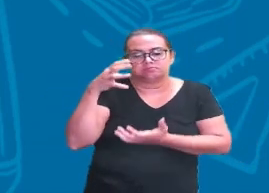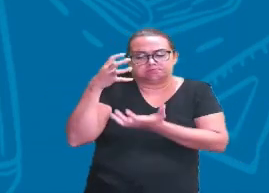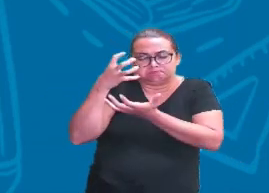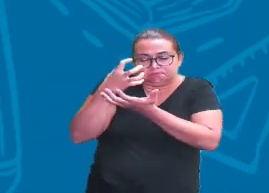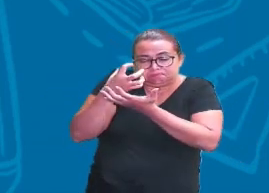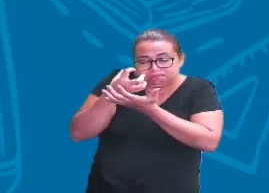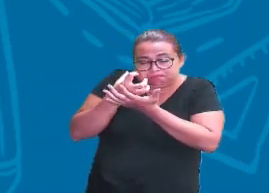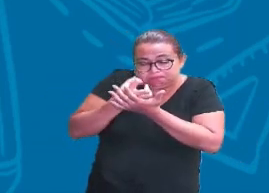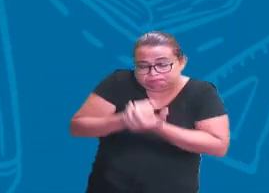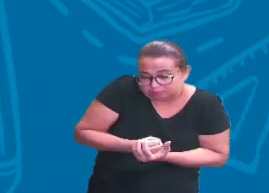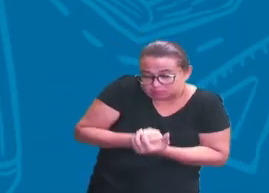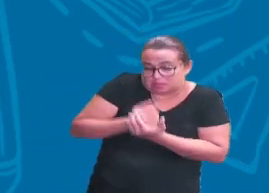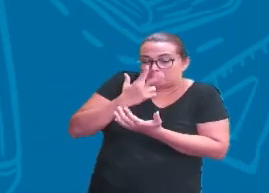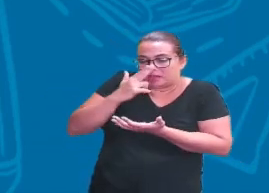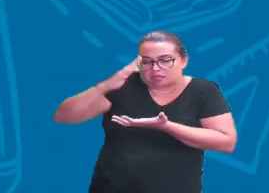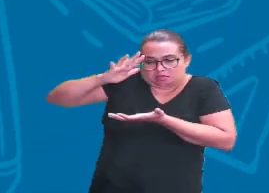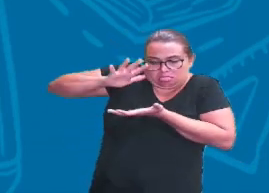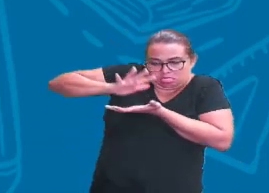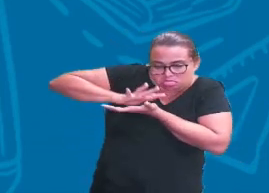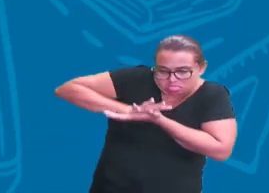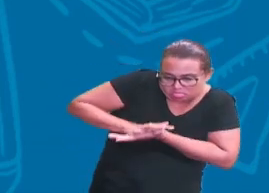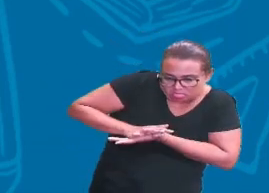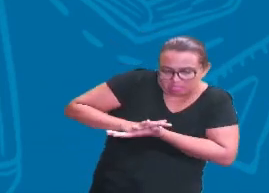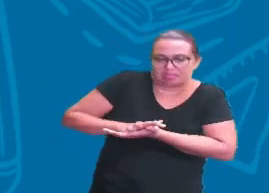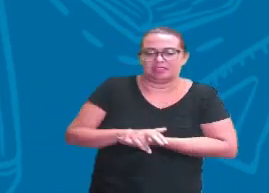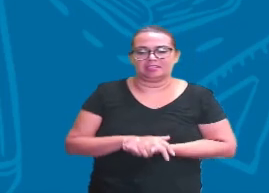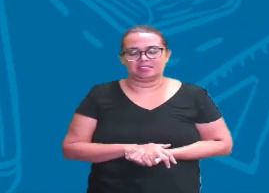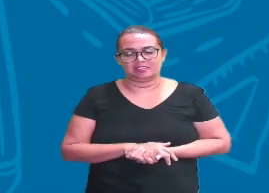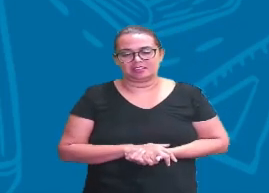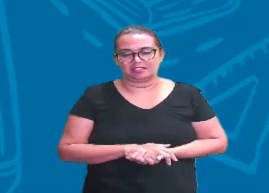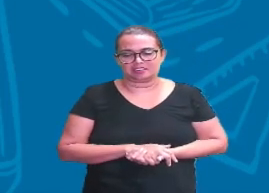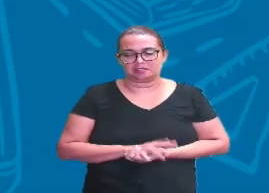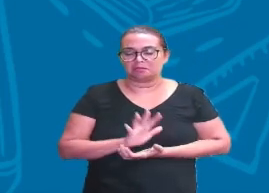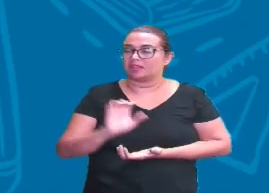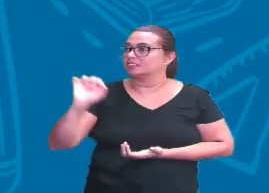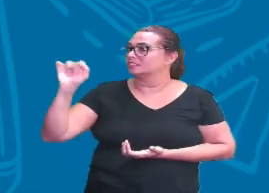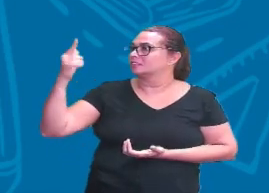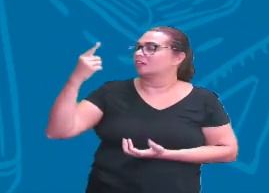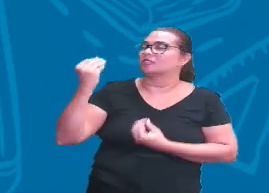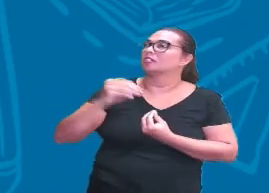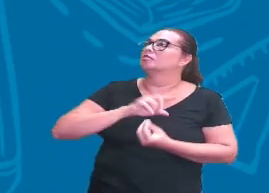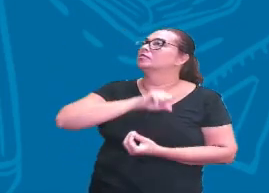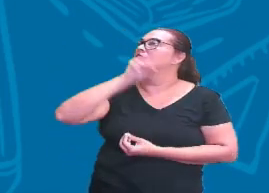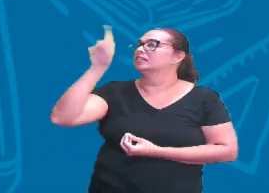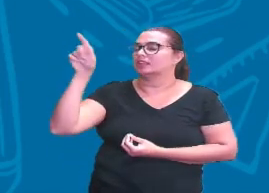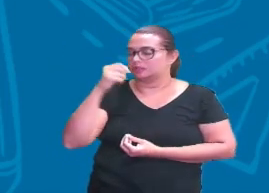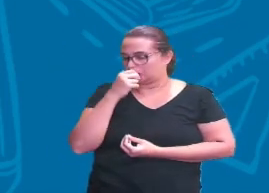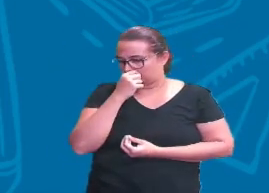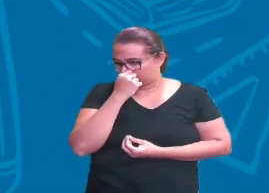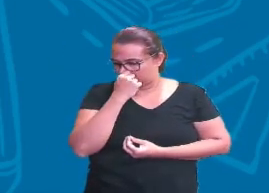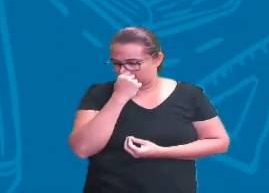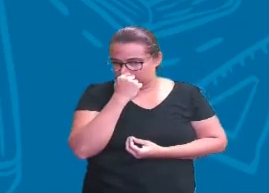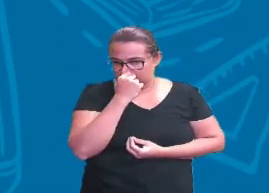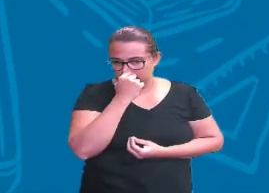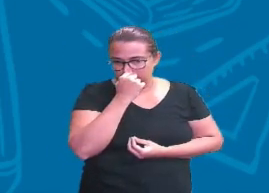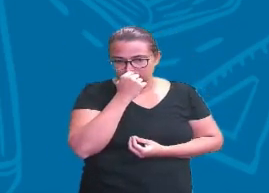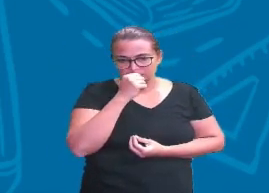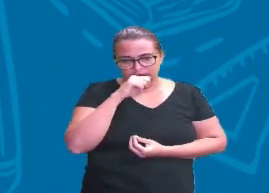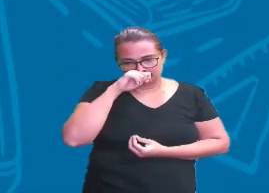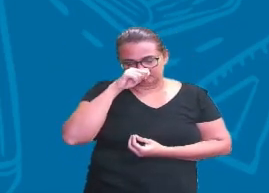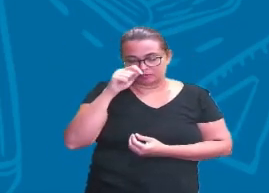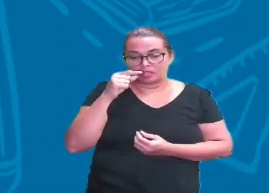que você chegar no Sol, tem que ter mecanismo para isso. Bom? Se você tiver em Mercúrio, a gravidade já lá